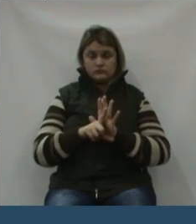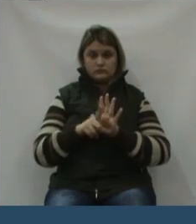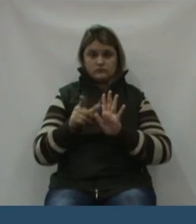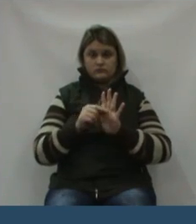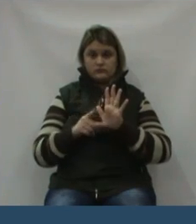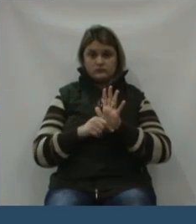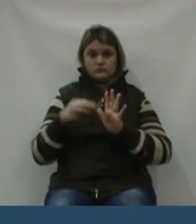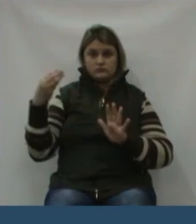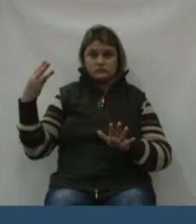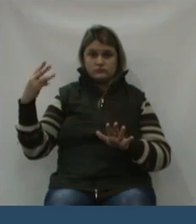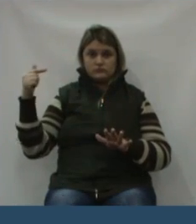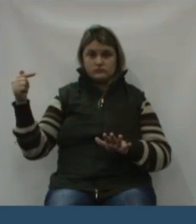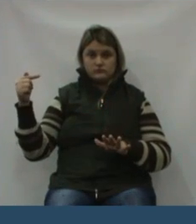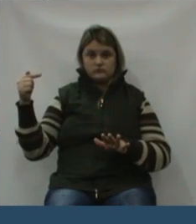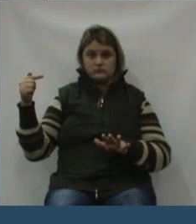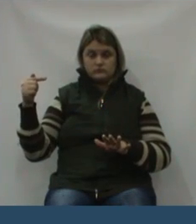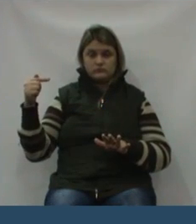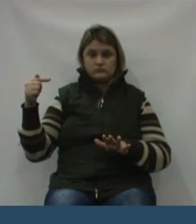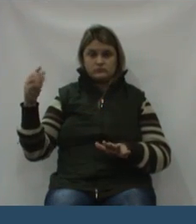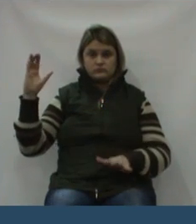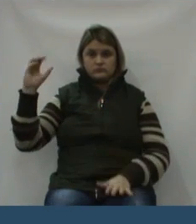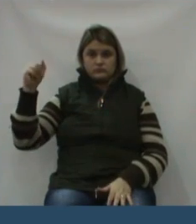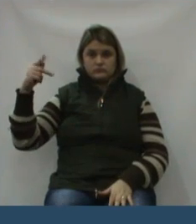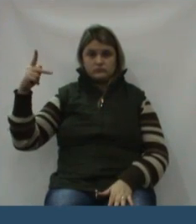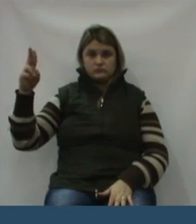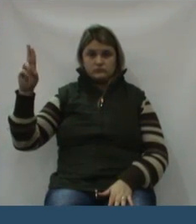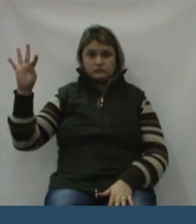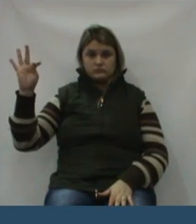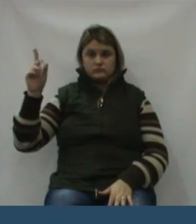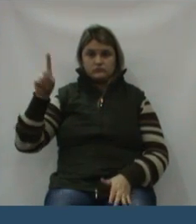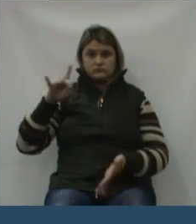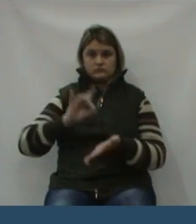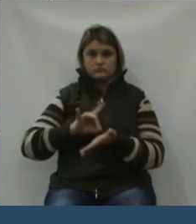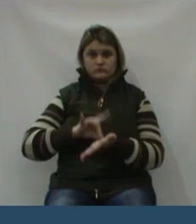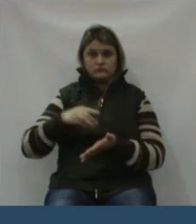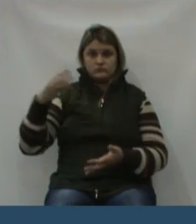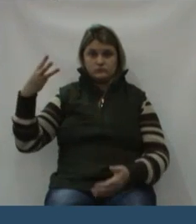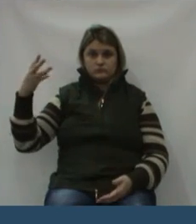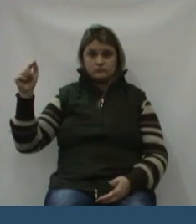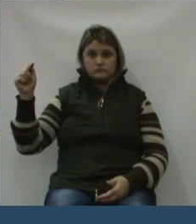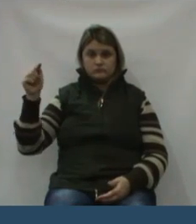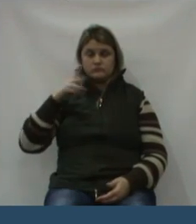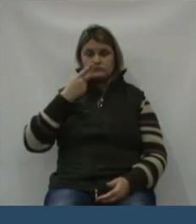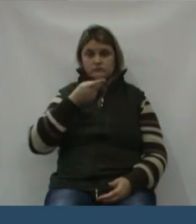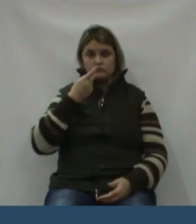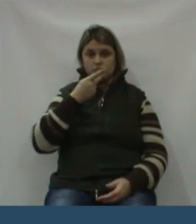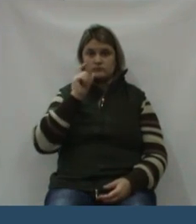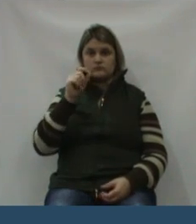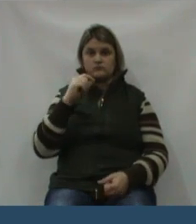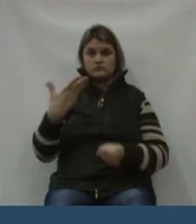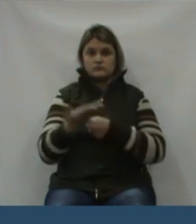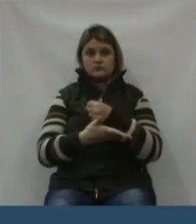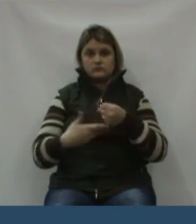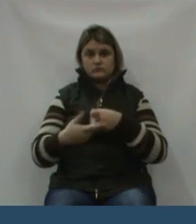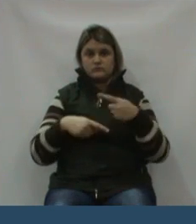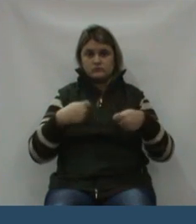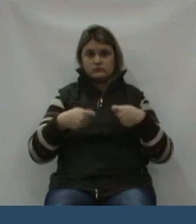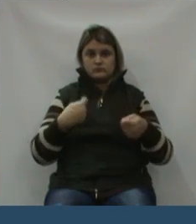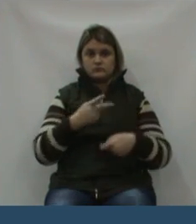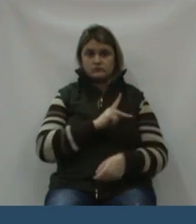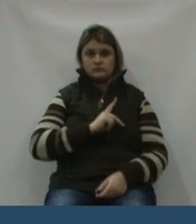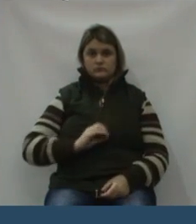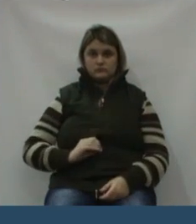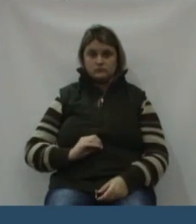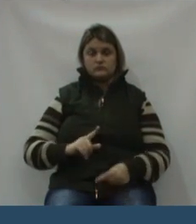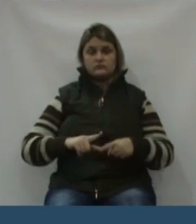é o caput dele, pelo menos, é o mesmo do 37 da Constituição, que fala dos princípios da administração